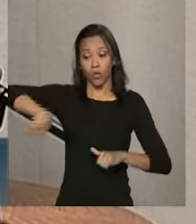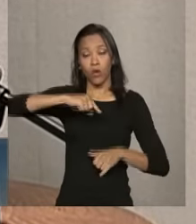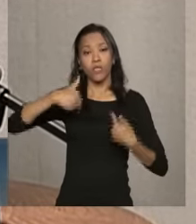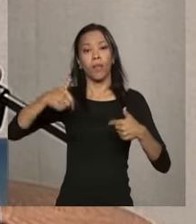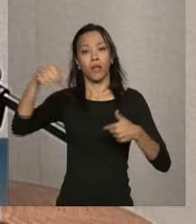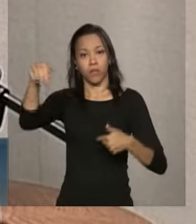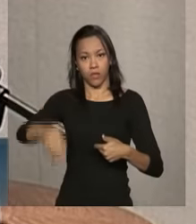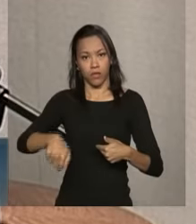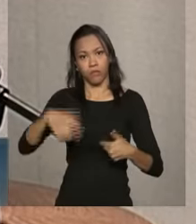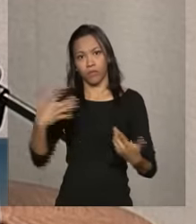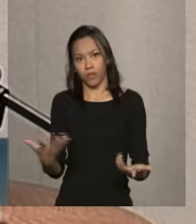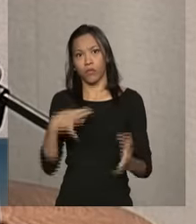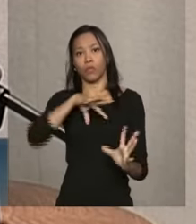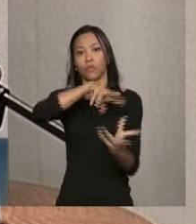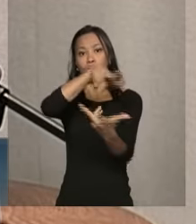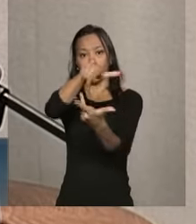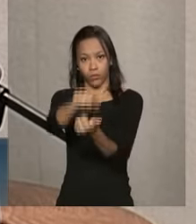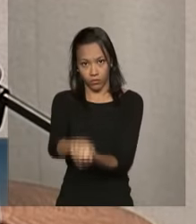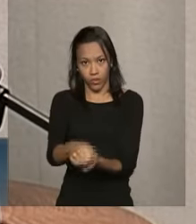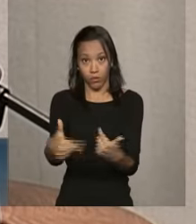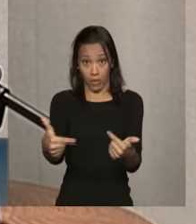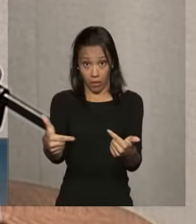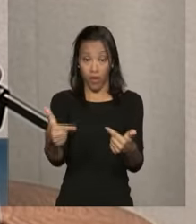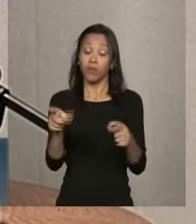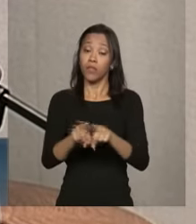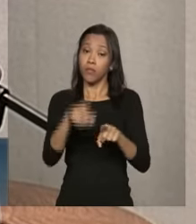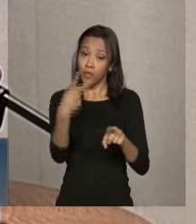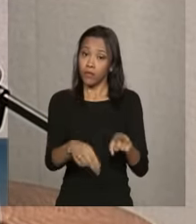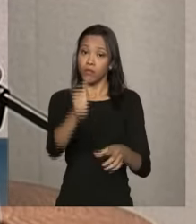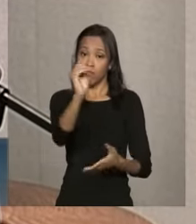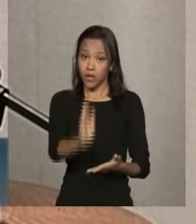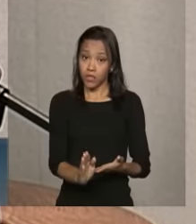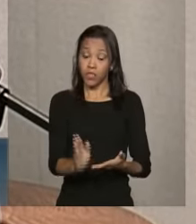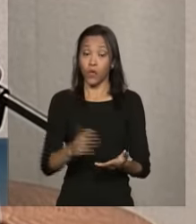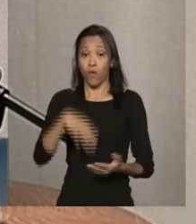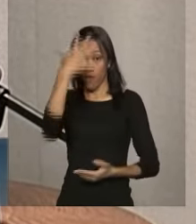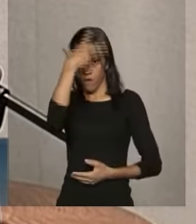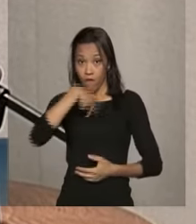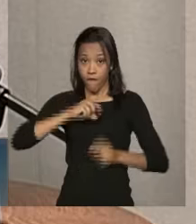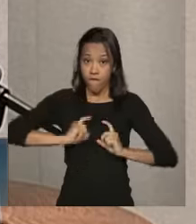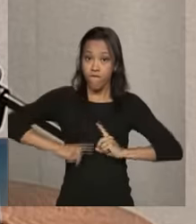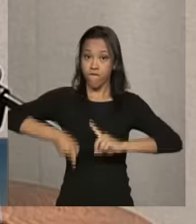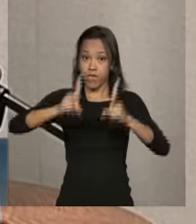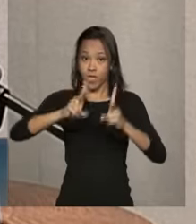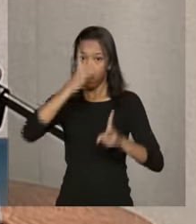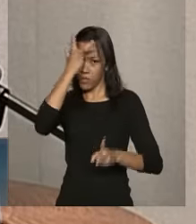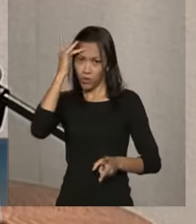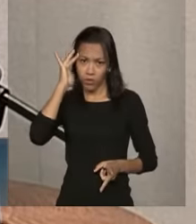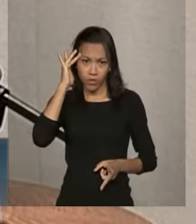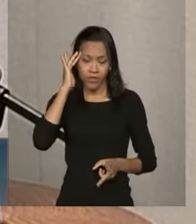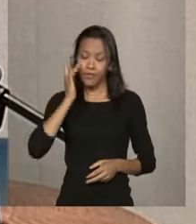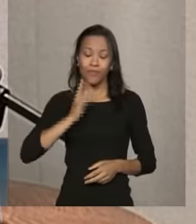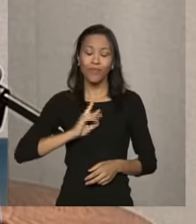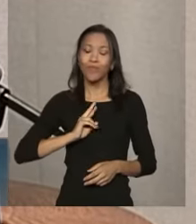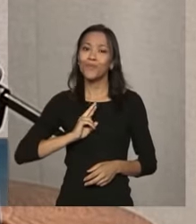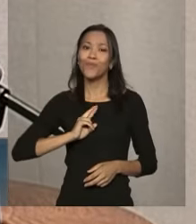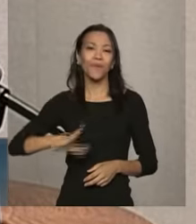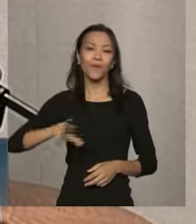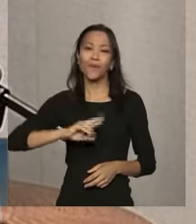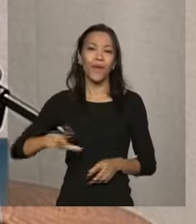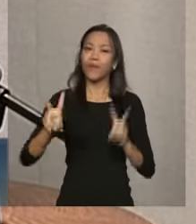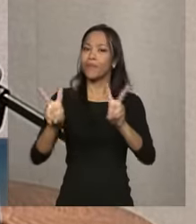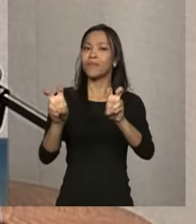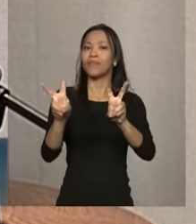tanto no âmbito Mundial como no âmbito nacional tráfico de pessoas não é e um